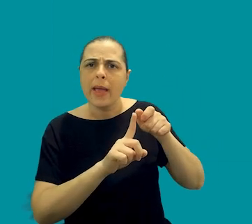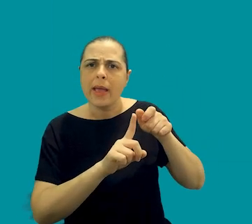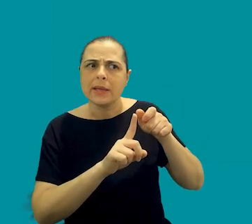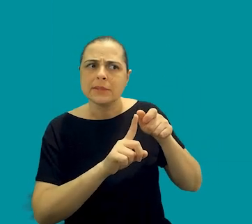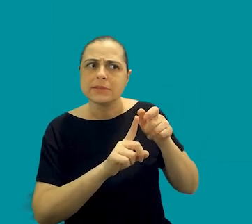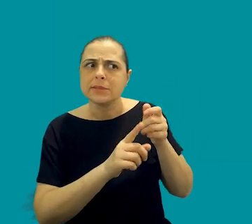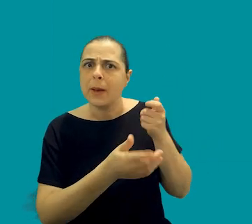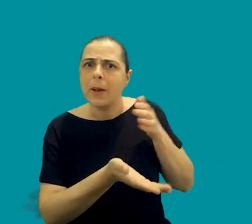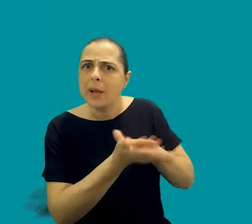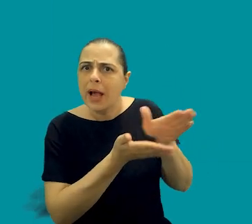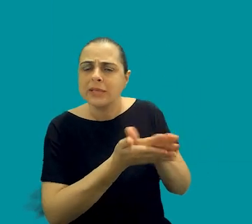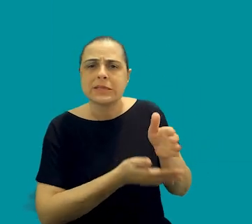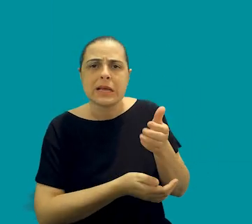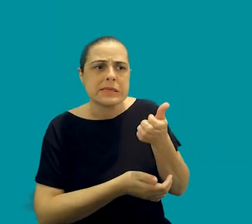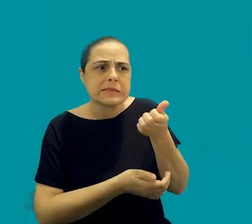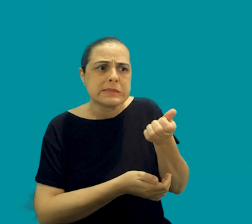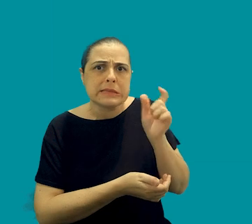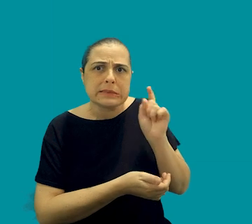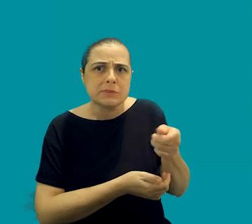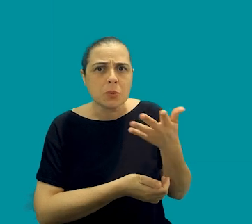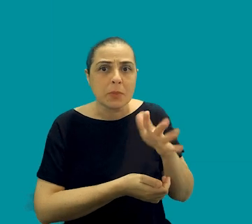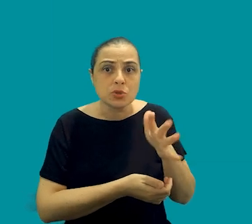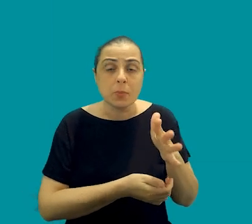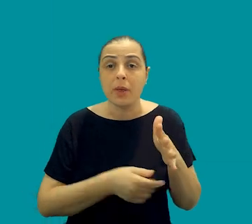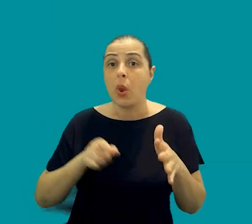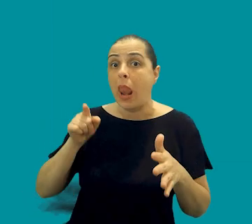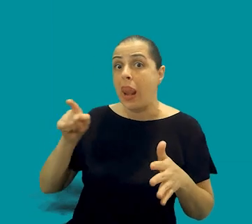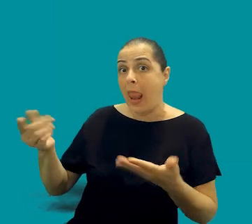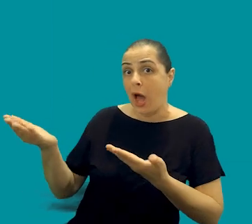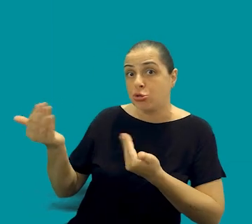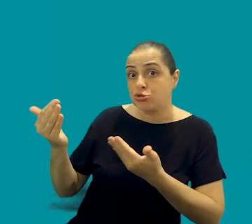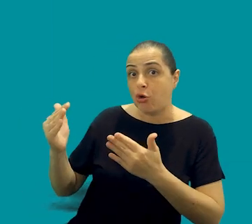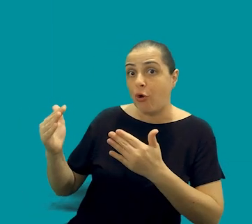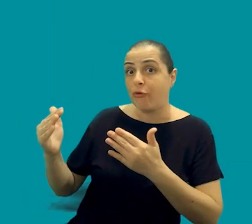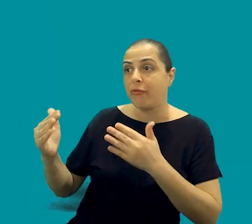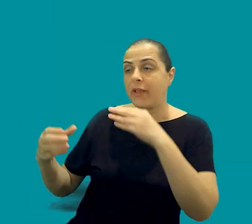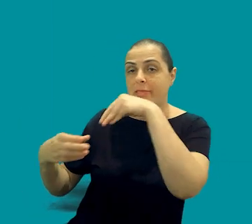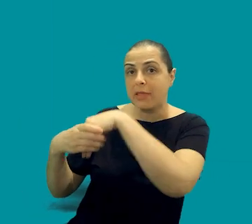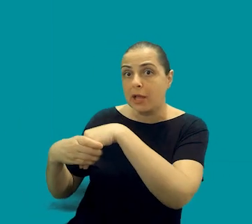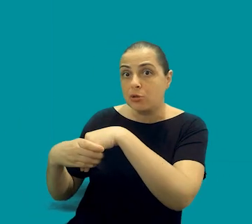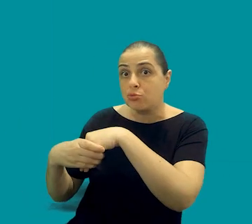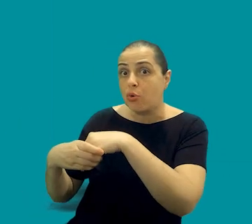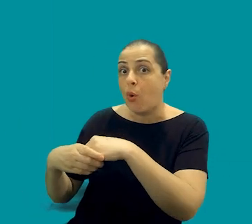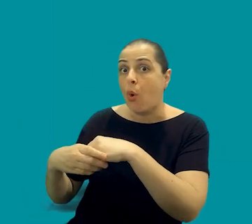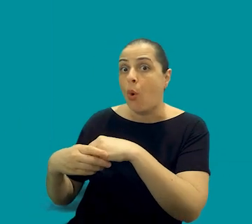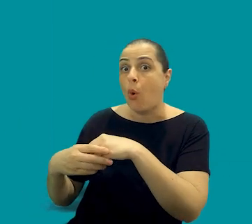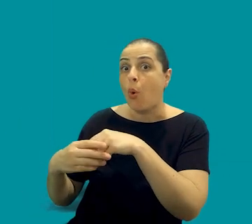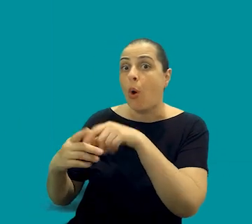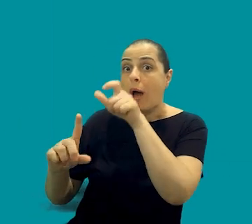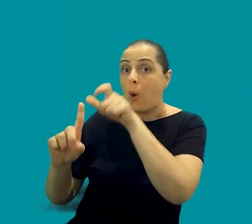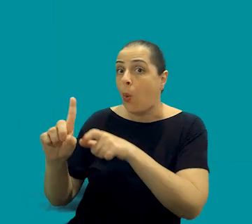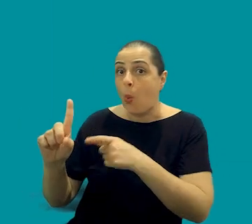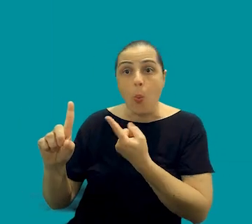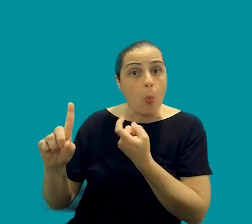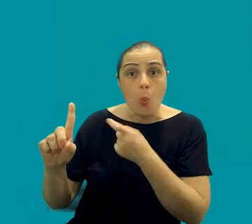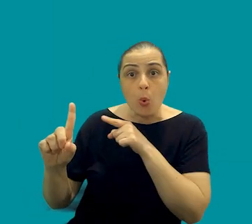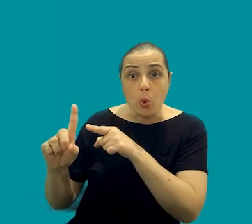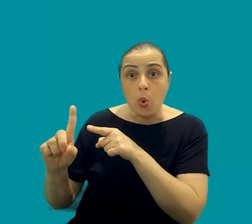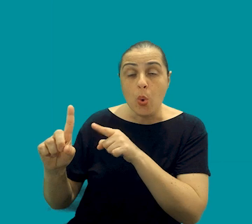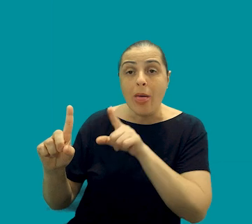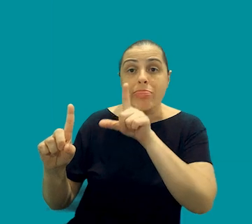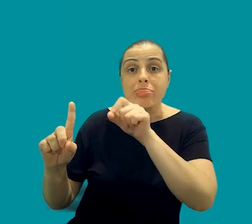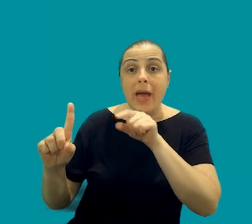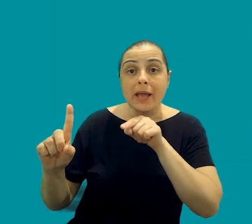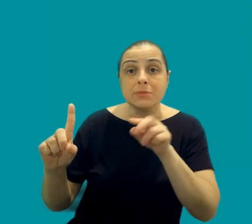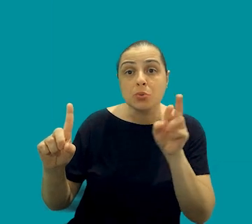mês. Um adolescente na Fundação Casa, ele chega a custar, acho que 10 ou 12 mil reais por mês. Então, assim,